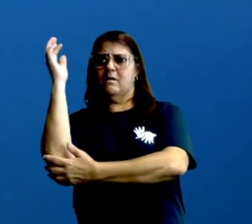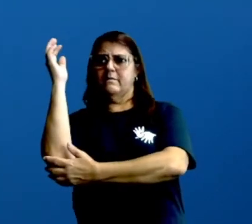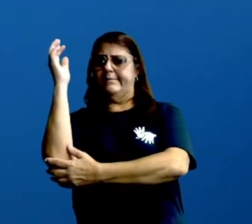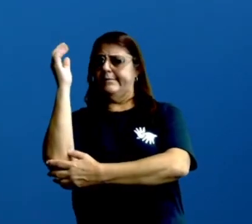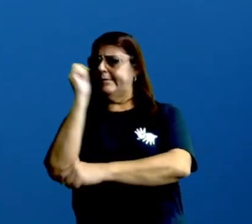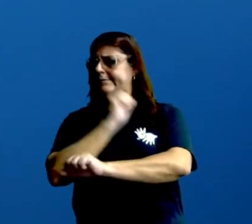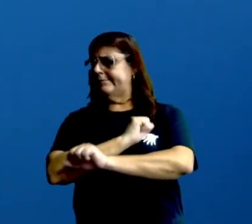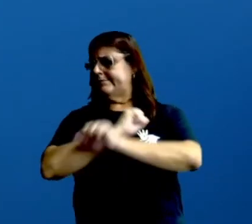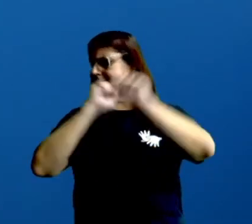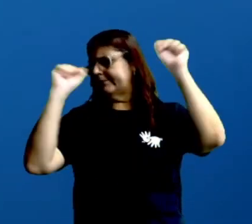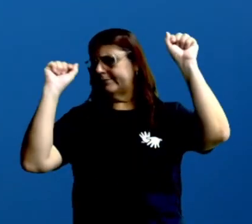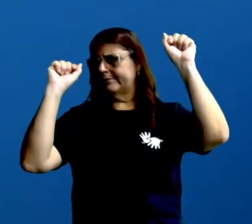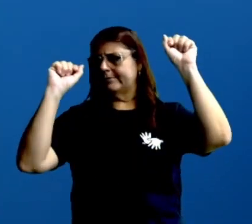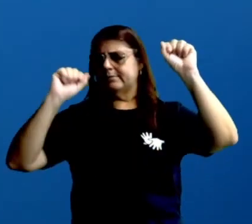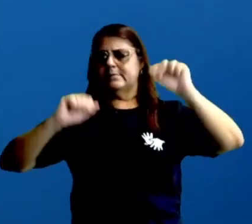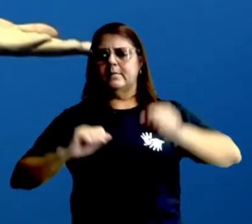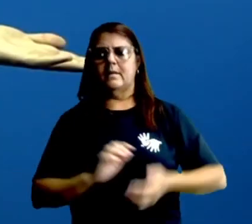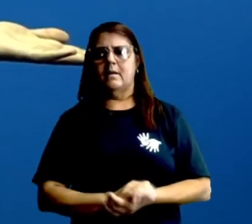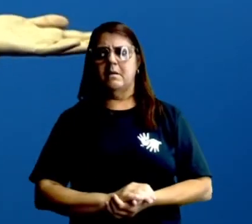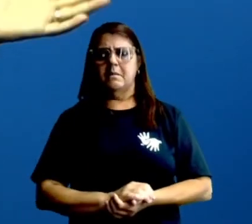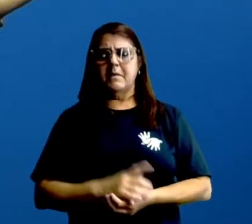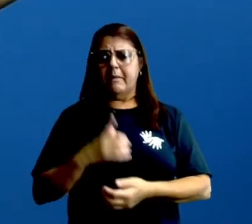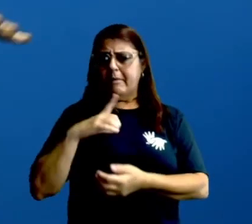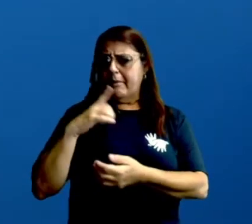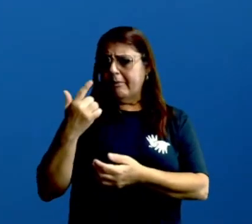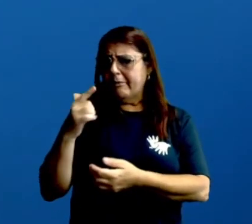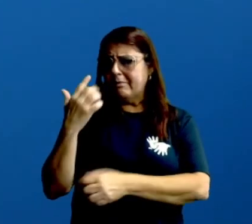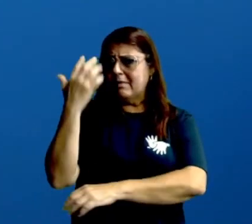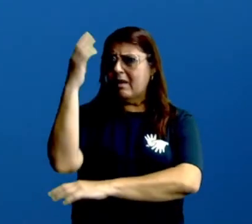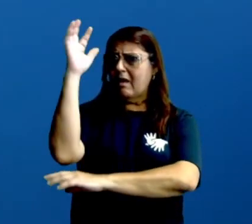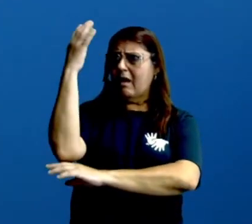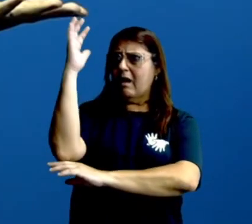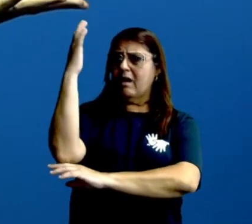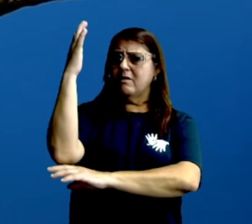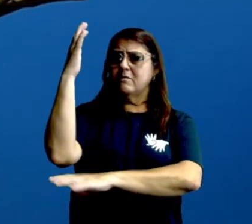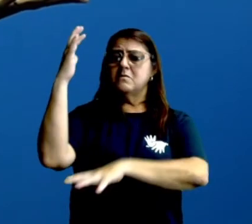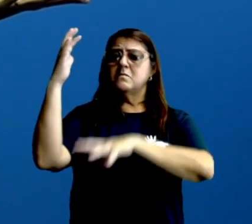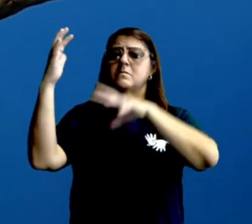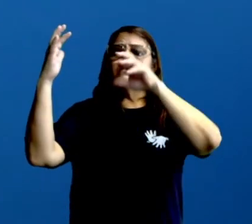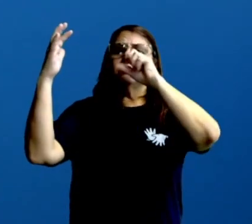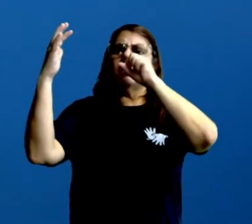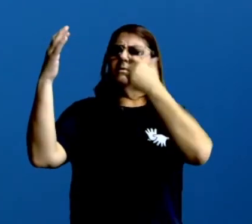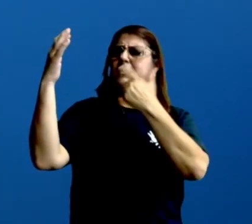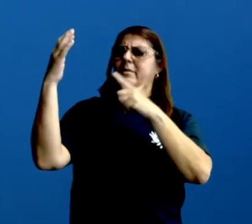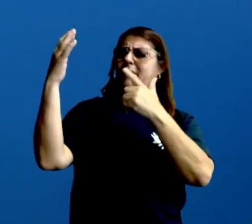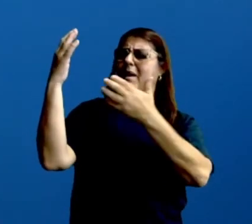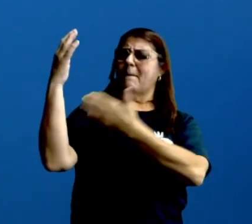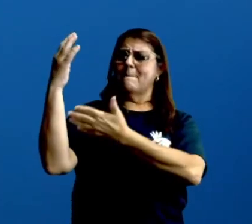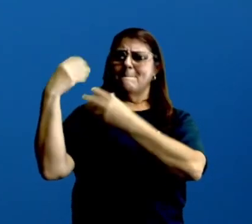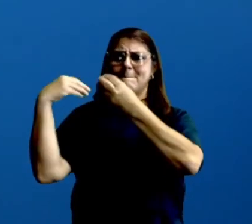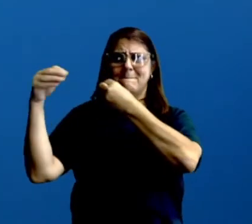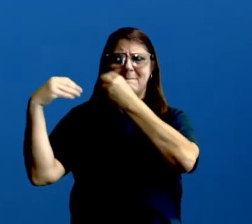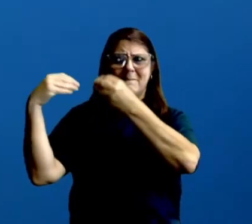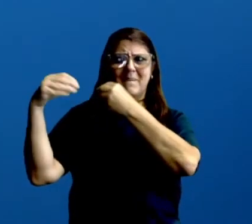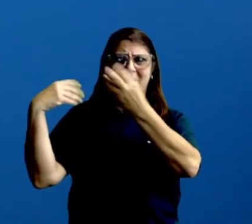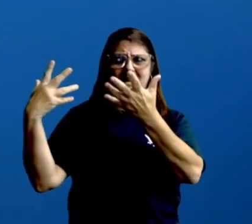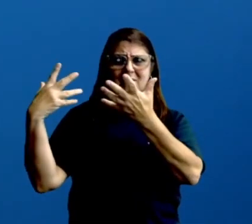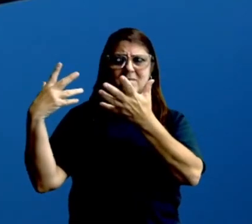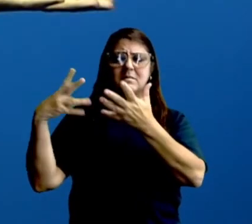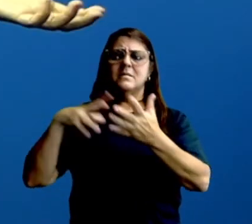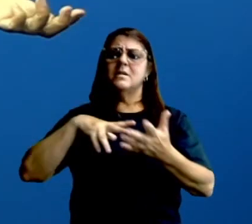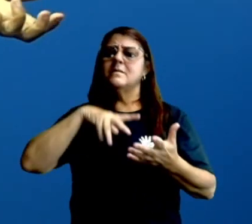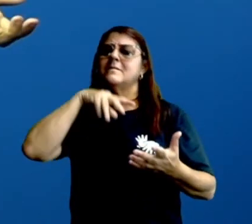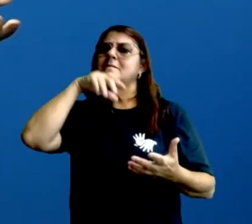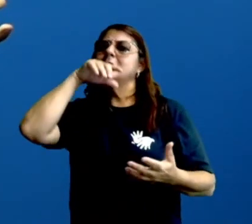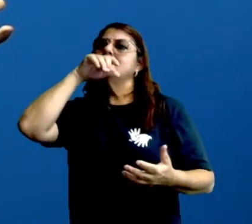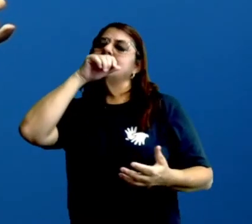comprar a porque se não tem árvore A gente não vai ser aí oxigênio como é que a gente respira gente umas linho